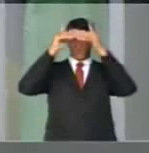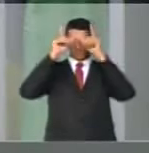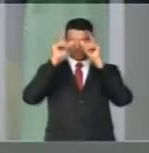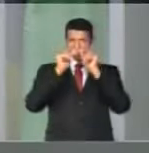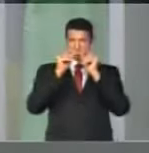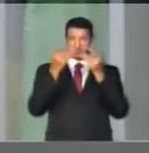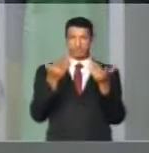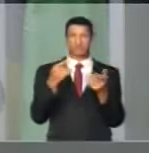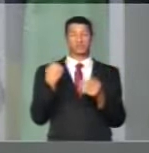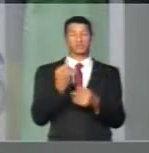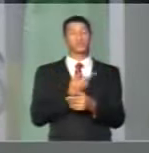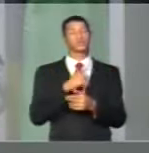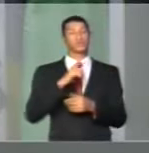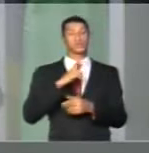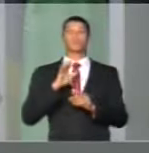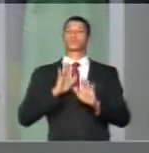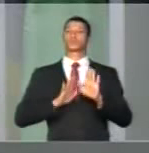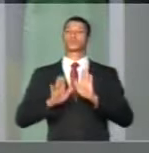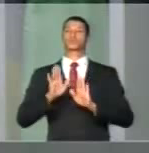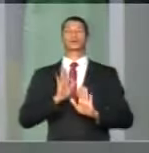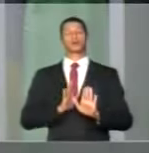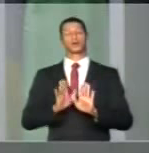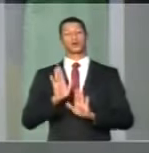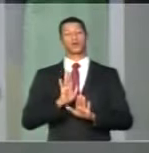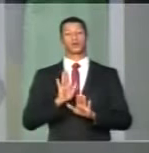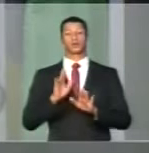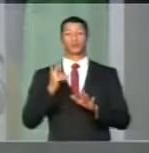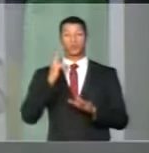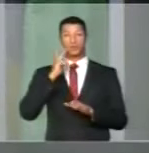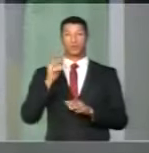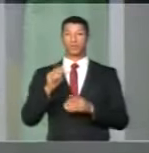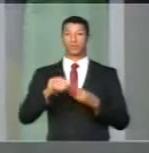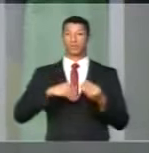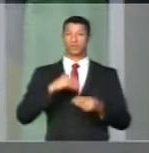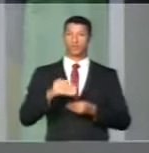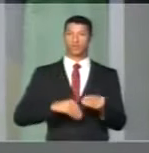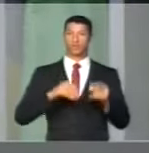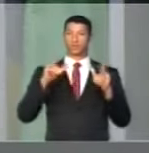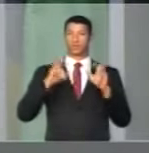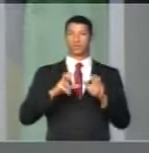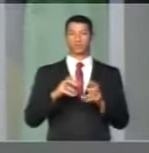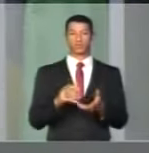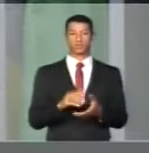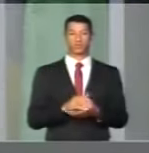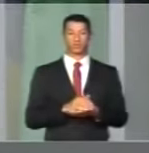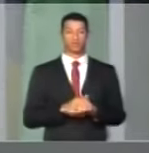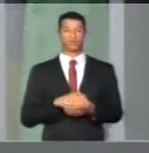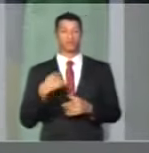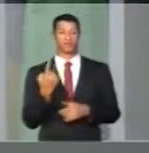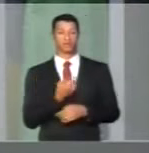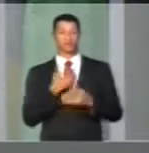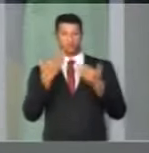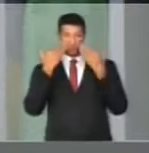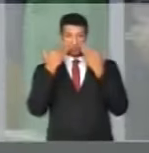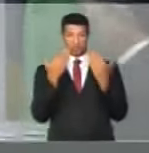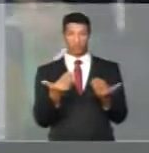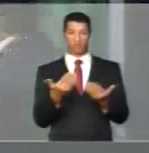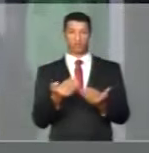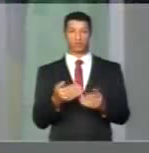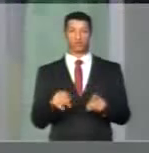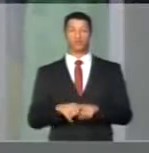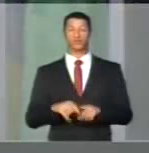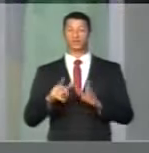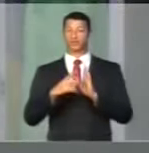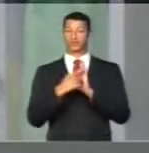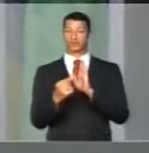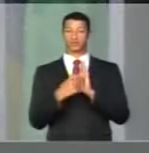meus amigos, nós temos que ter muito cuidado com isso. Então, para não misturar alhos com bugalhos, nós apresentamos esse